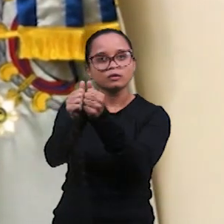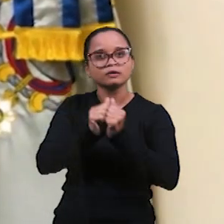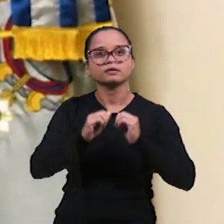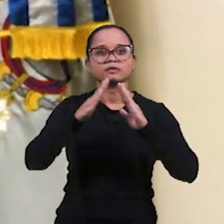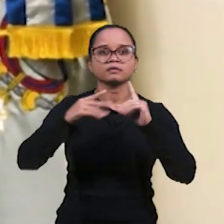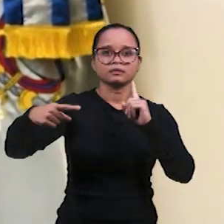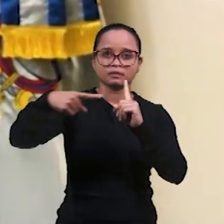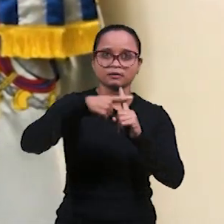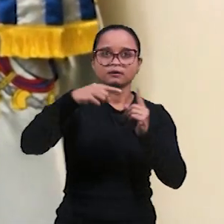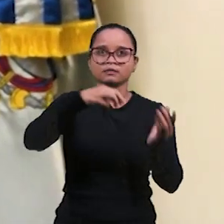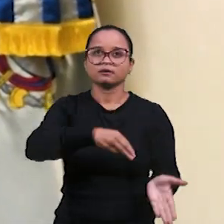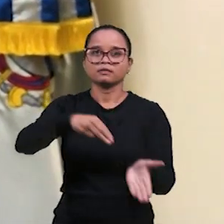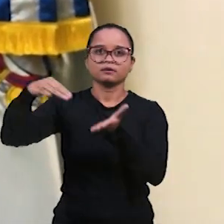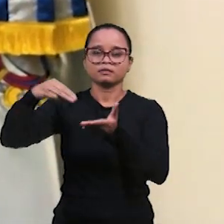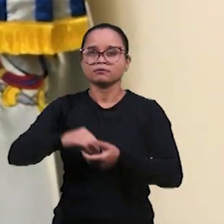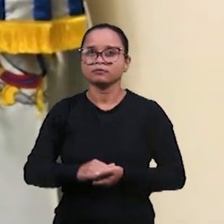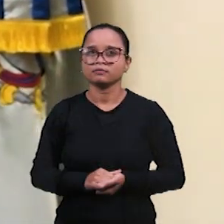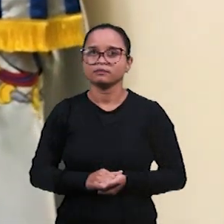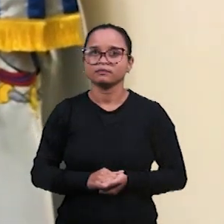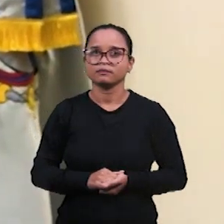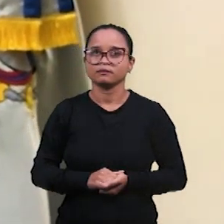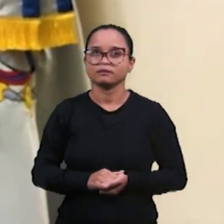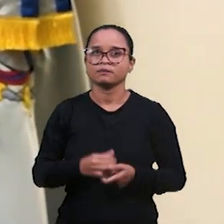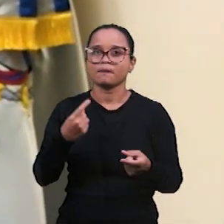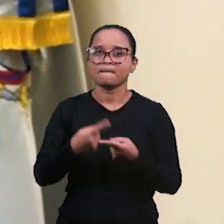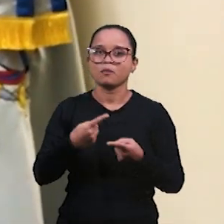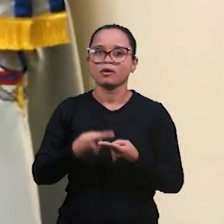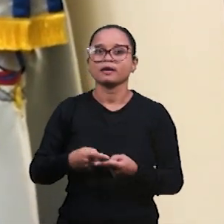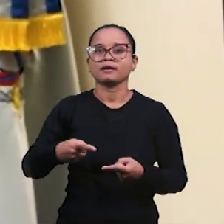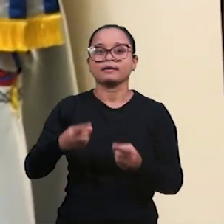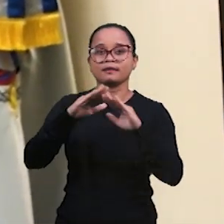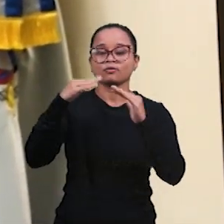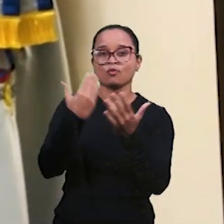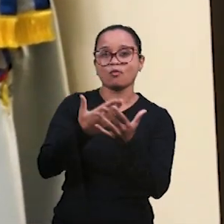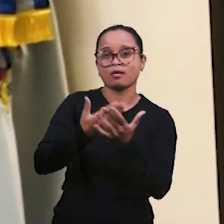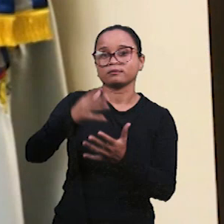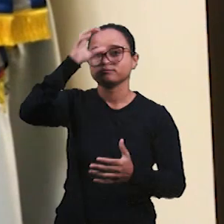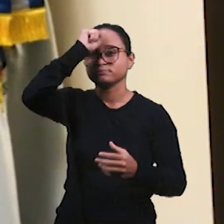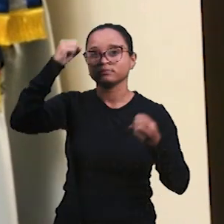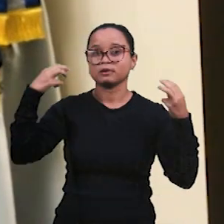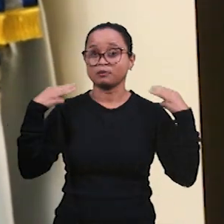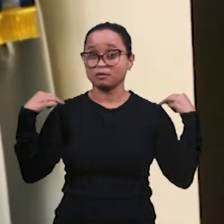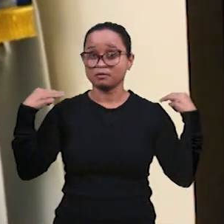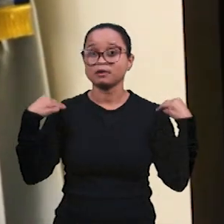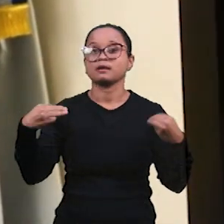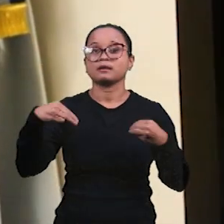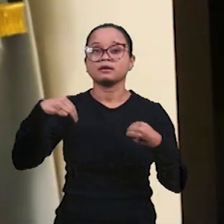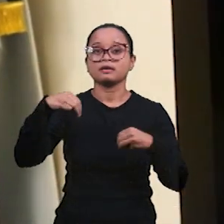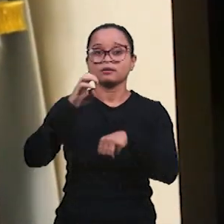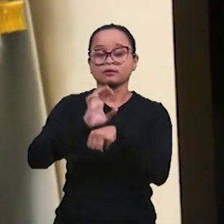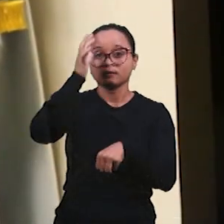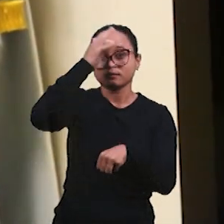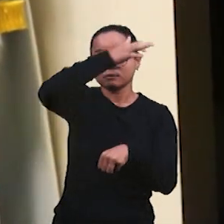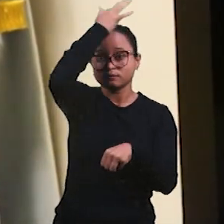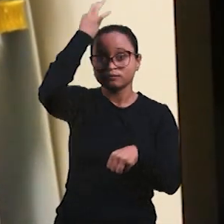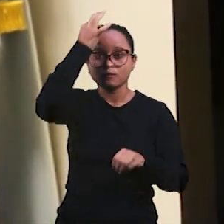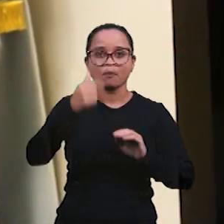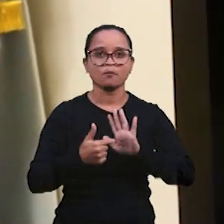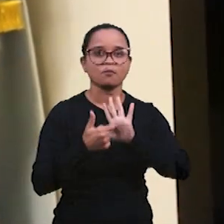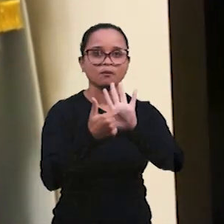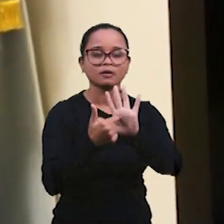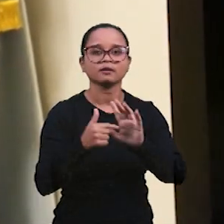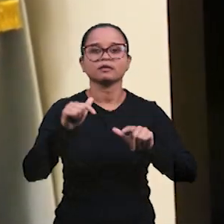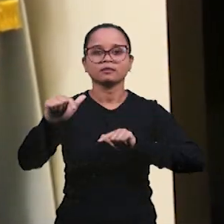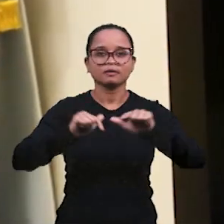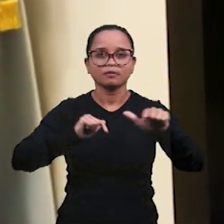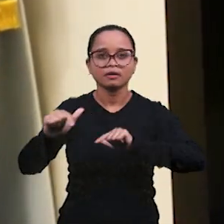Maranata, aqui a Escola de Aprendizes Marinheiros do Espírito Santo. Foi uma satisfação recebê-los e poder mostrar um pouco do trabalho que a